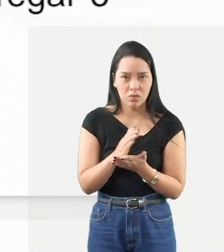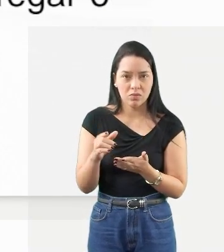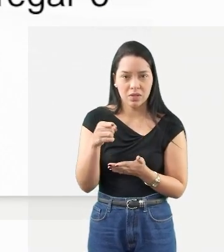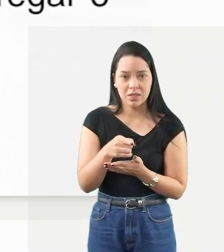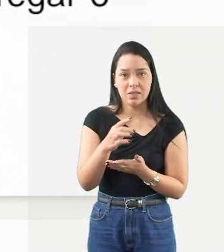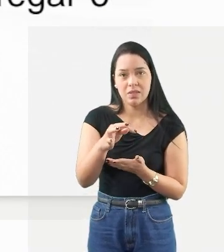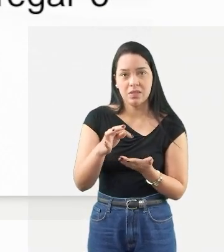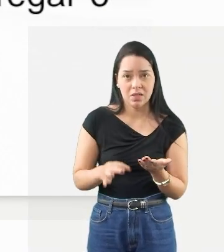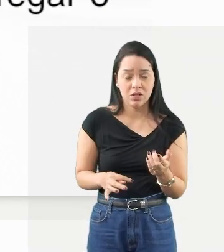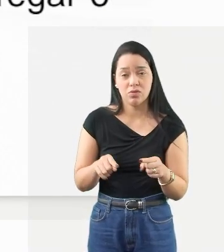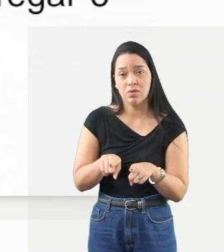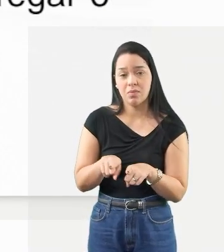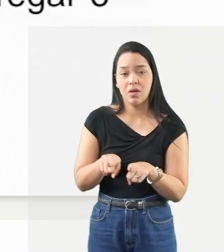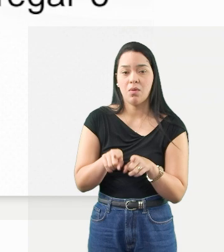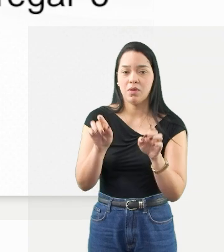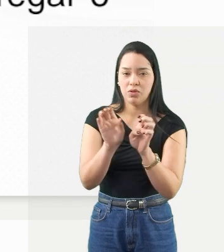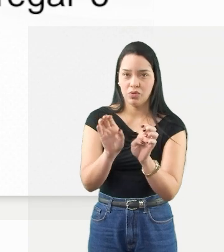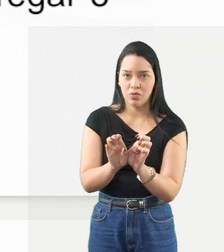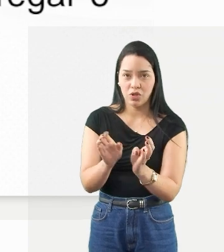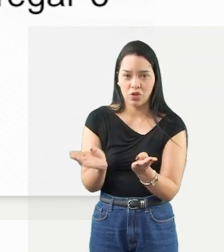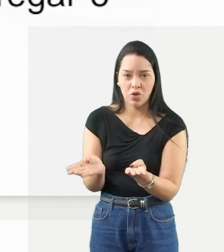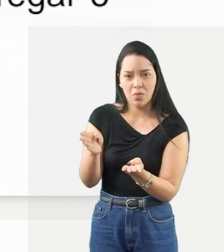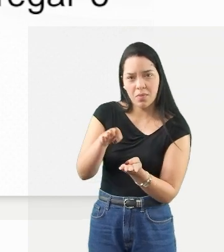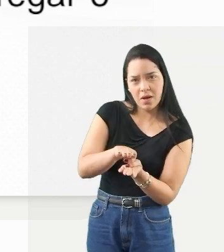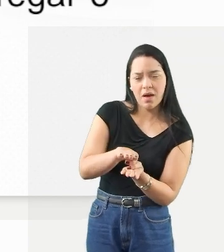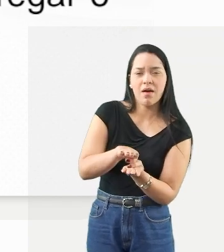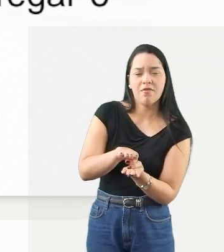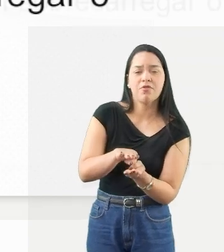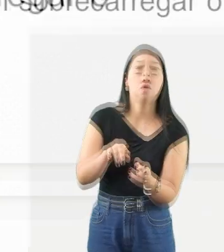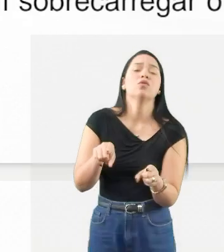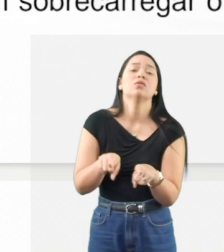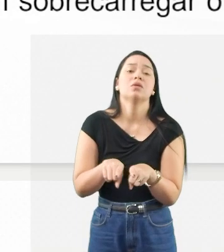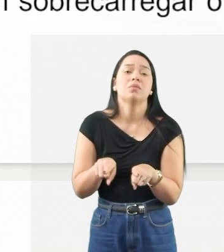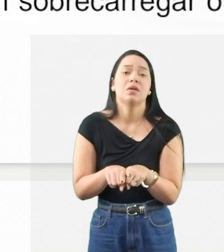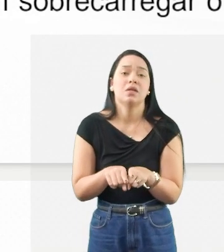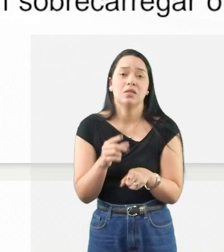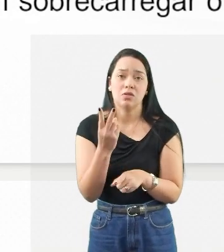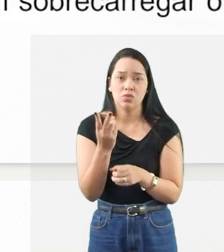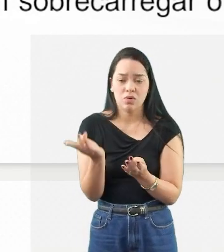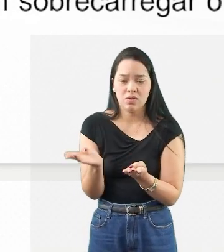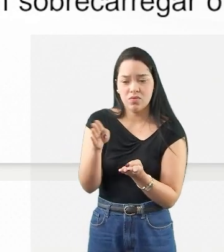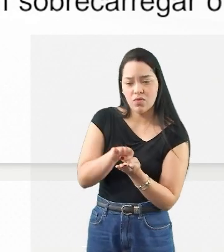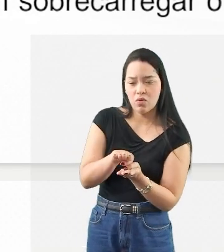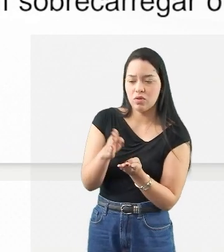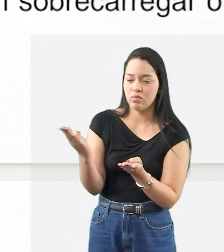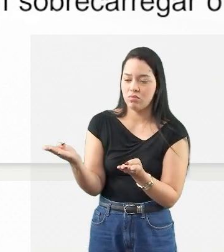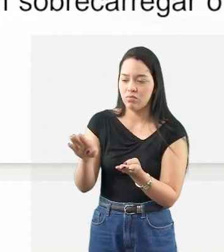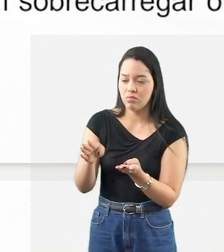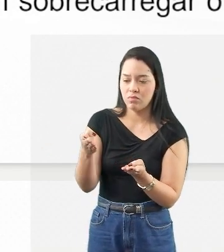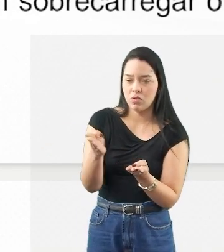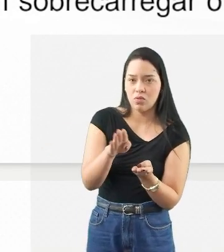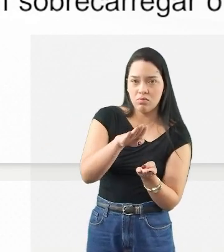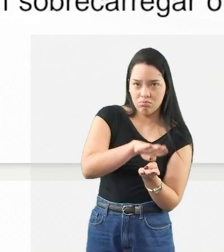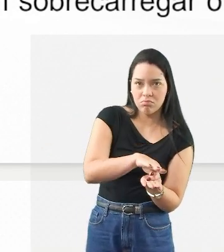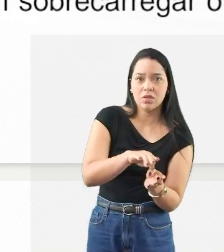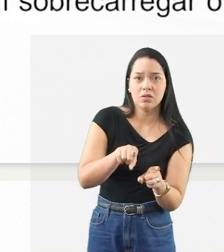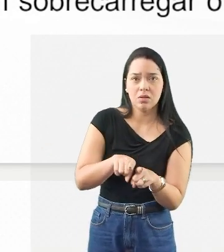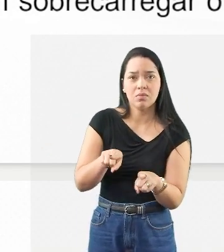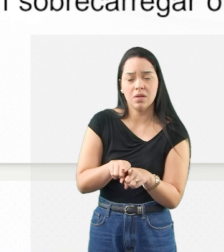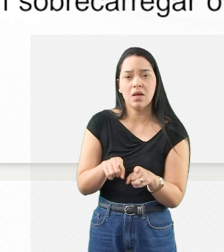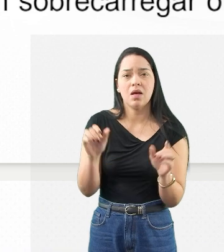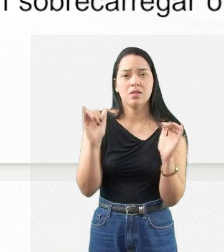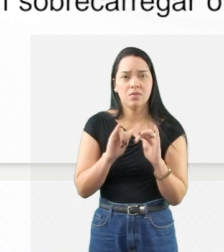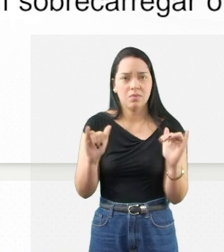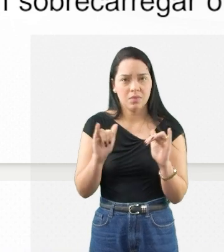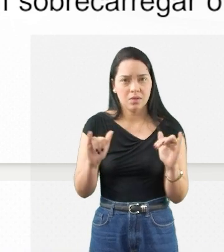texto. Ele é uma estrutura dobrável, às vezes é um papelzinho que a gente faz 2 voltas, 3 voltas, permite organizar as informações de